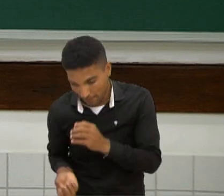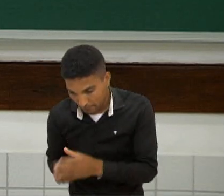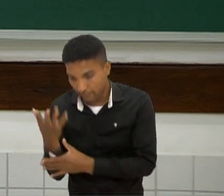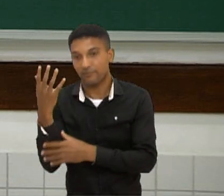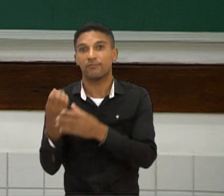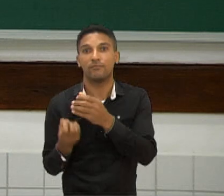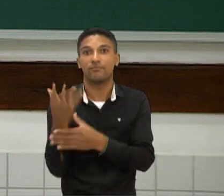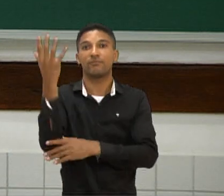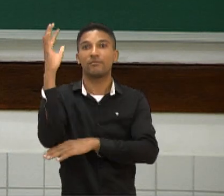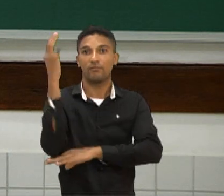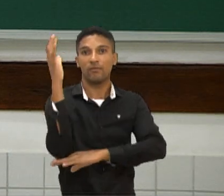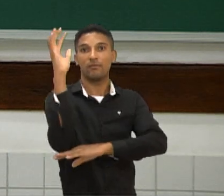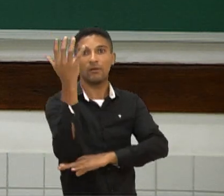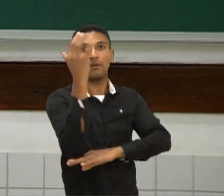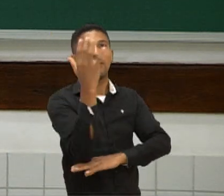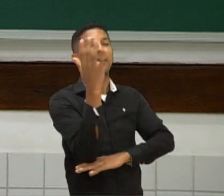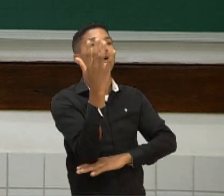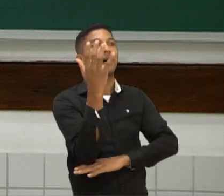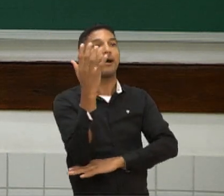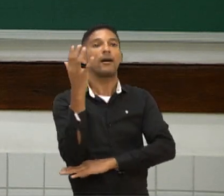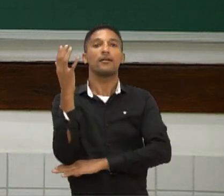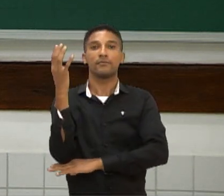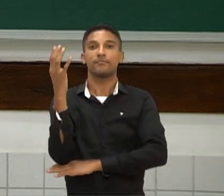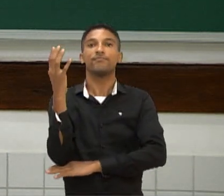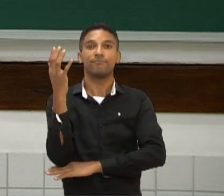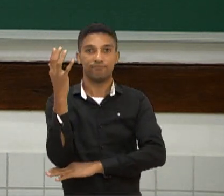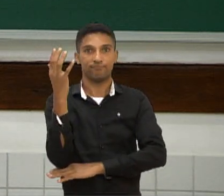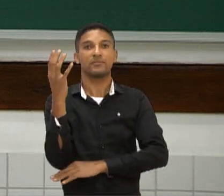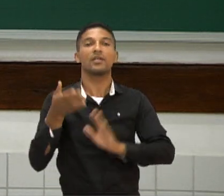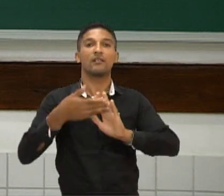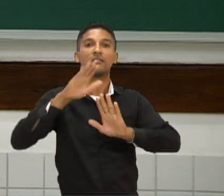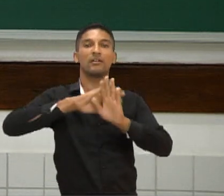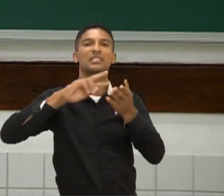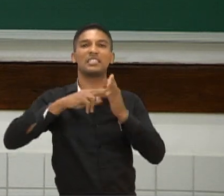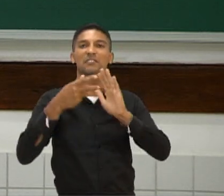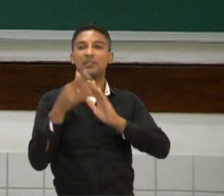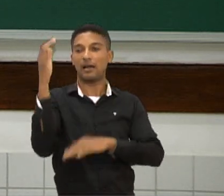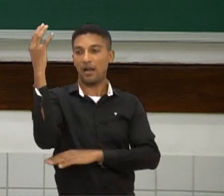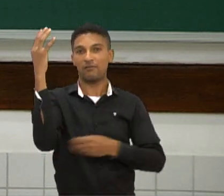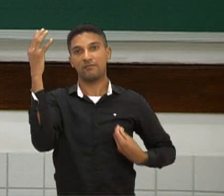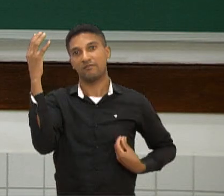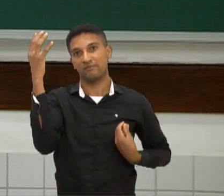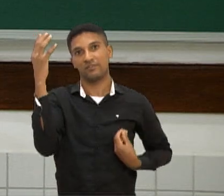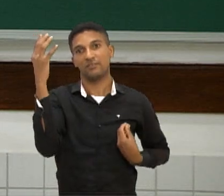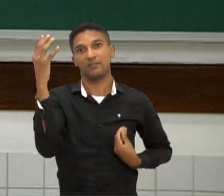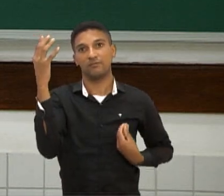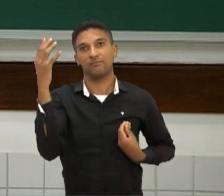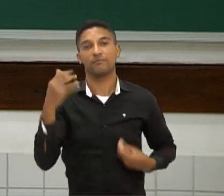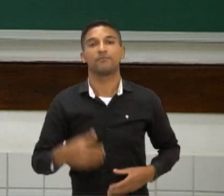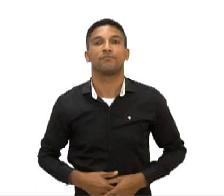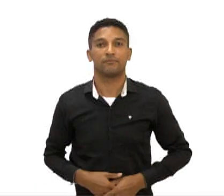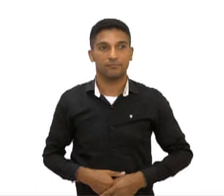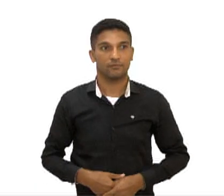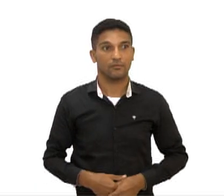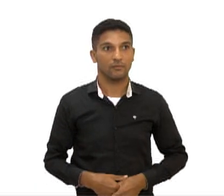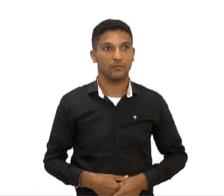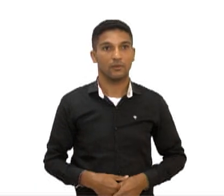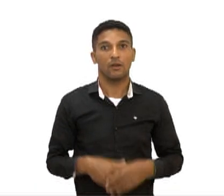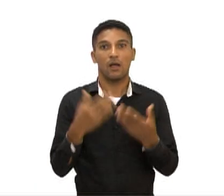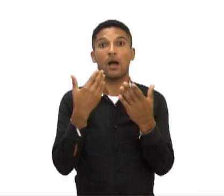né? Renascimento. Agora, vamos ver um pouquinho, lembrar um pouquinho do que nós vimos na aula de hoje,